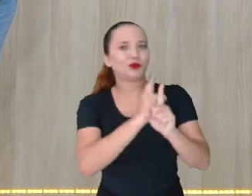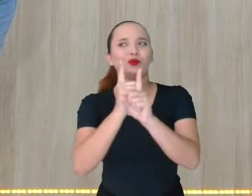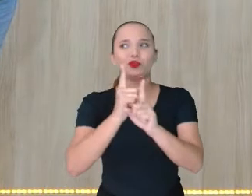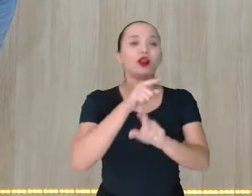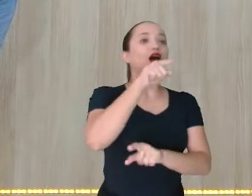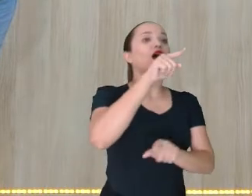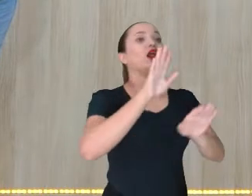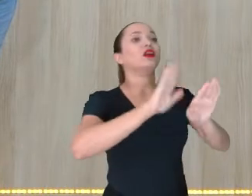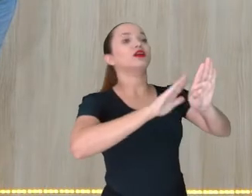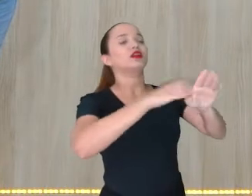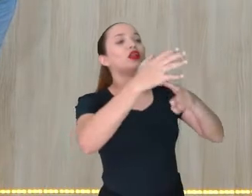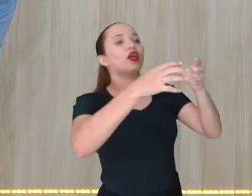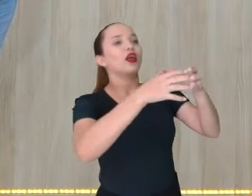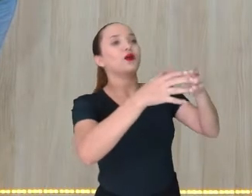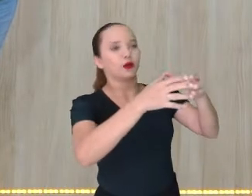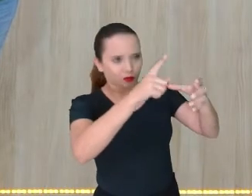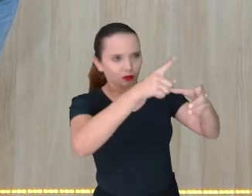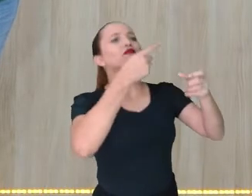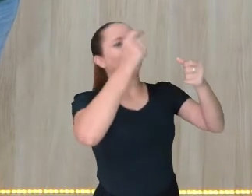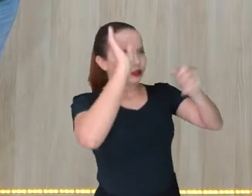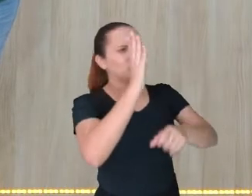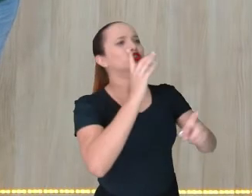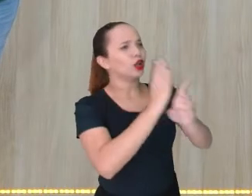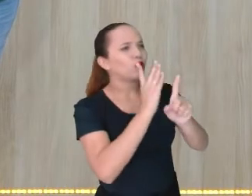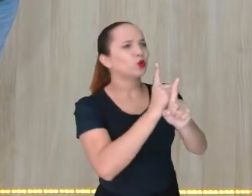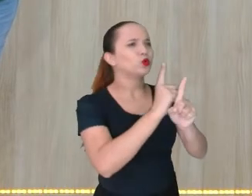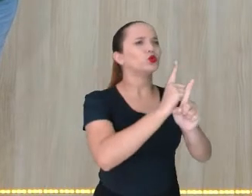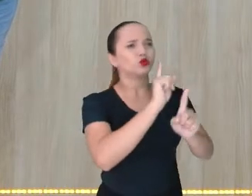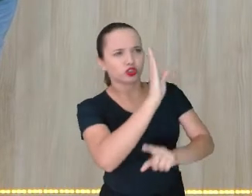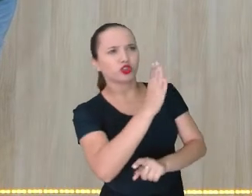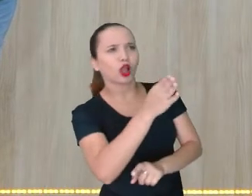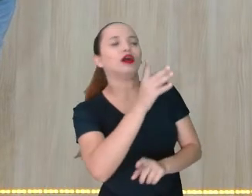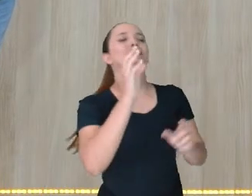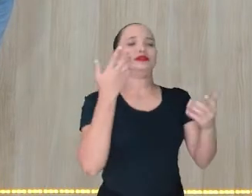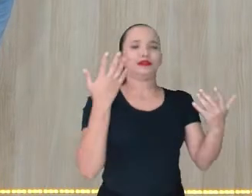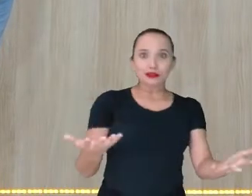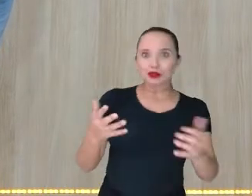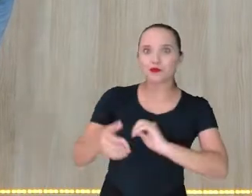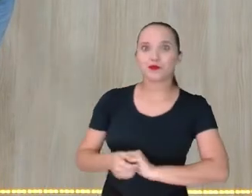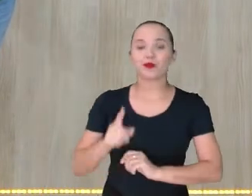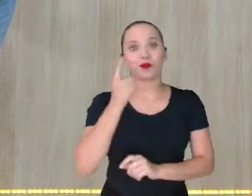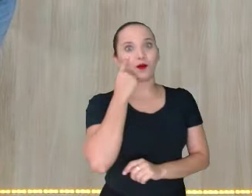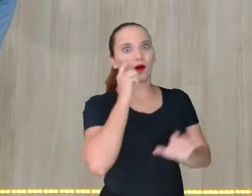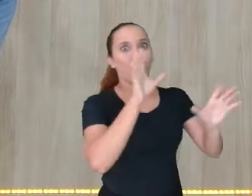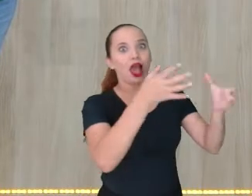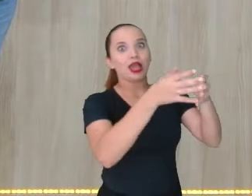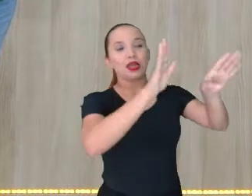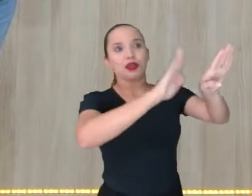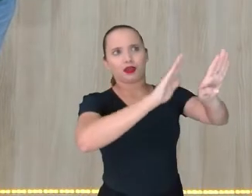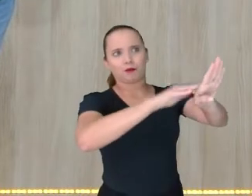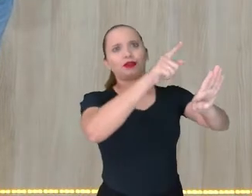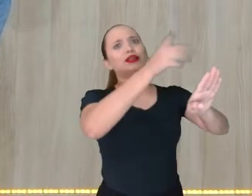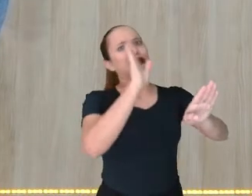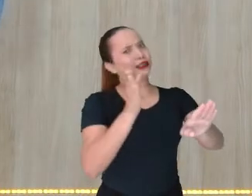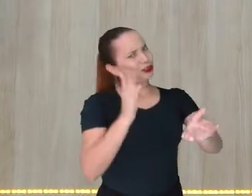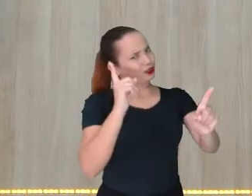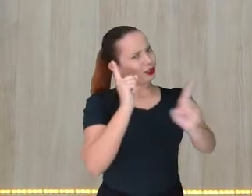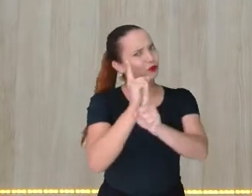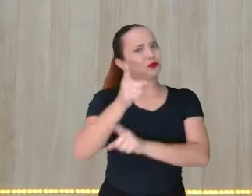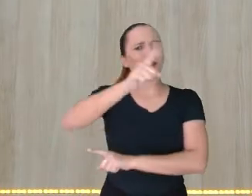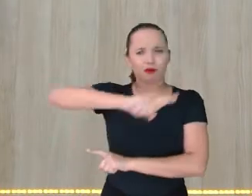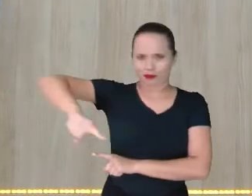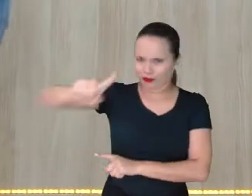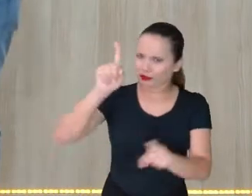tá vendo? Billy também. E Dalila, já viu? Dalila também. Então, gente, a produção toda aqui já viu. Vocês devem ter visto também,